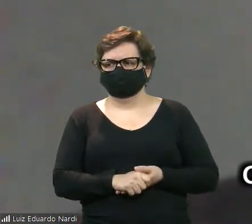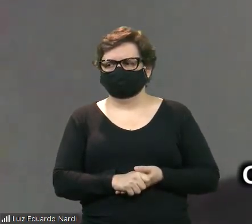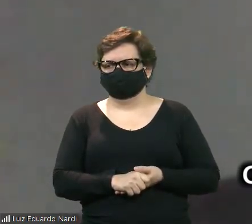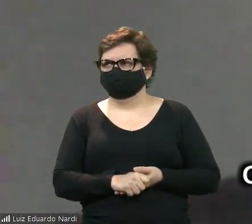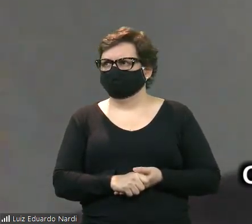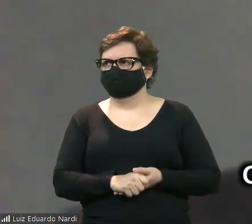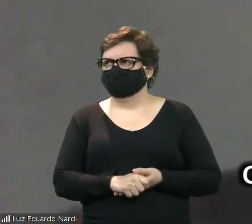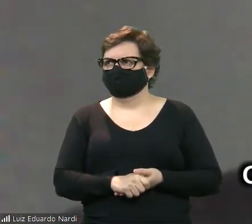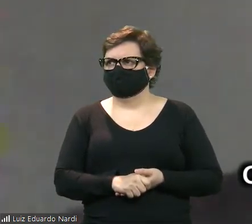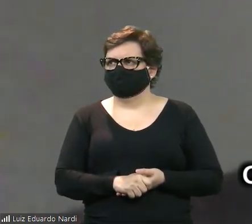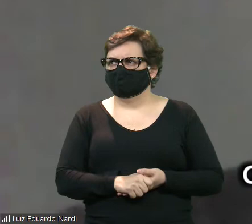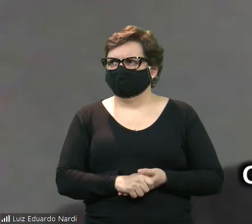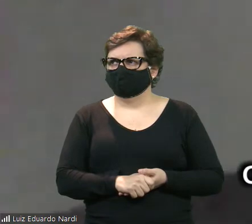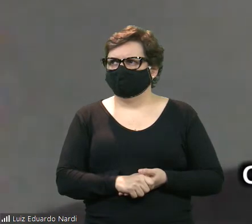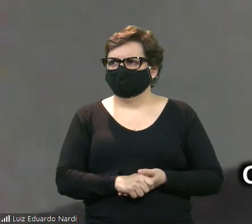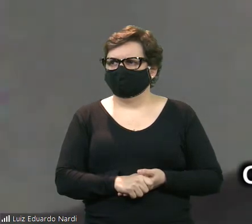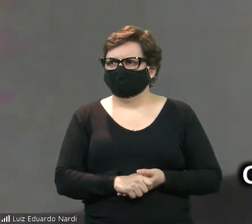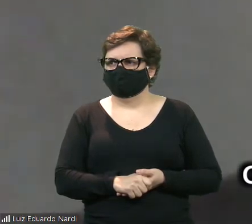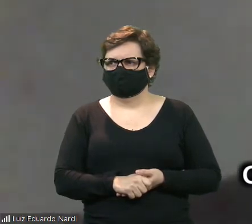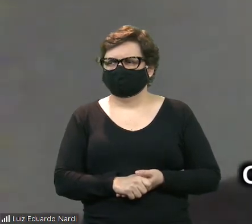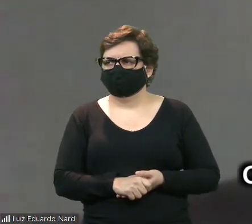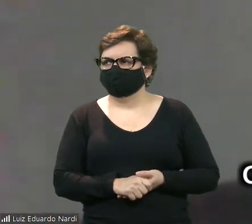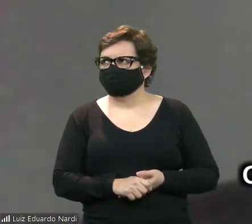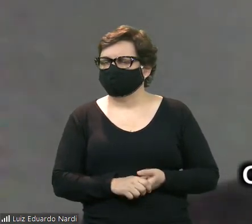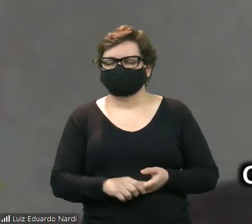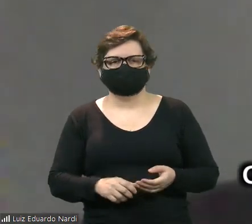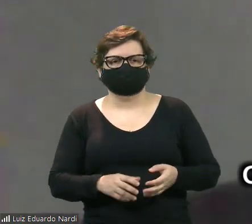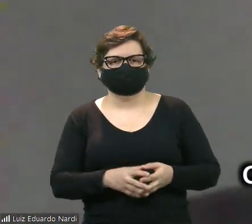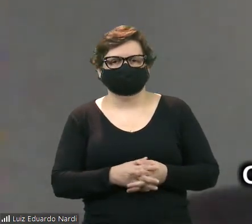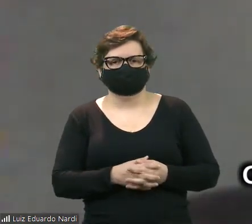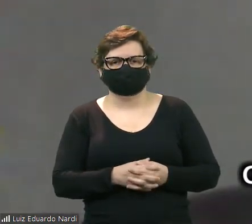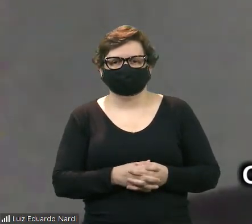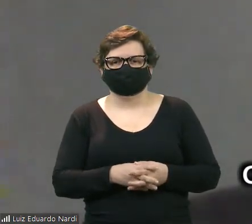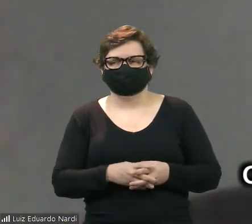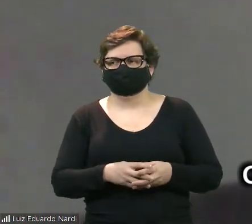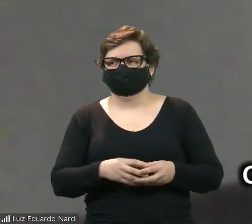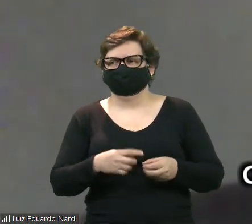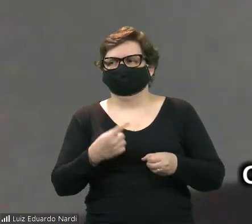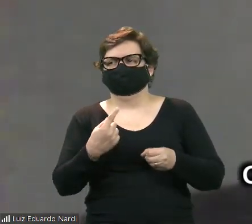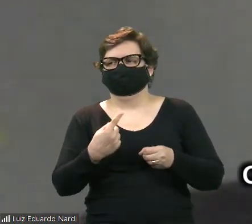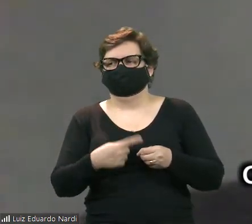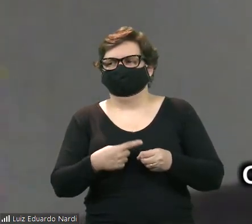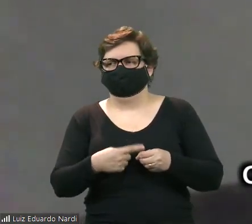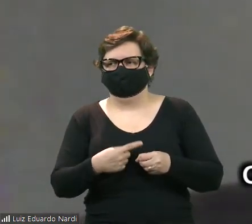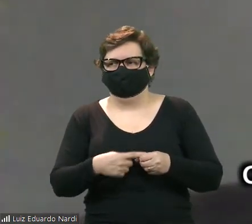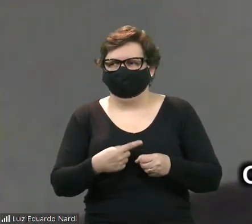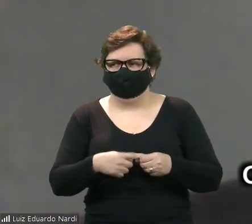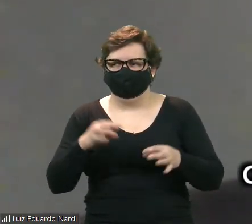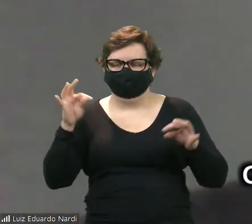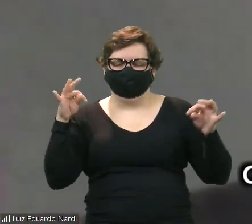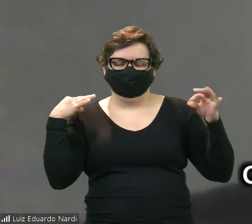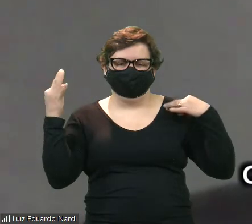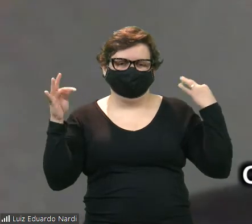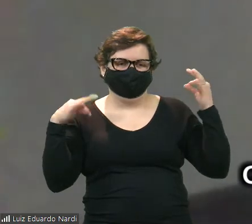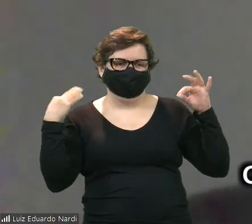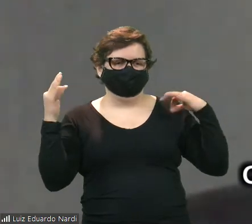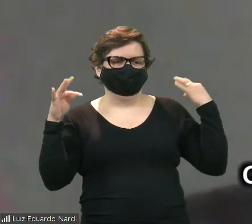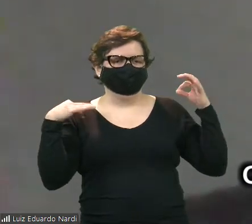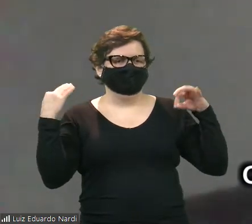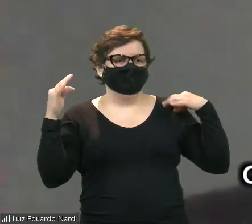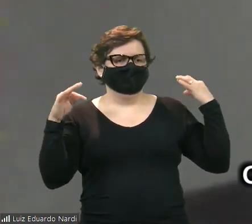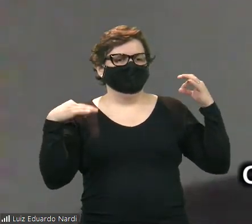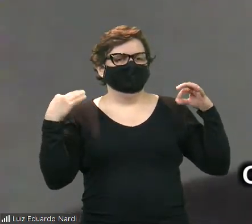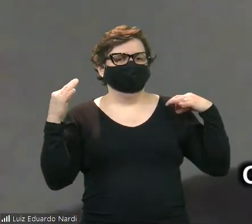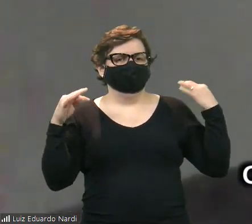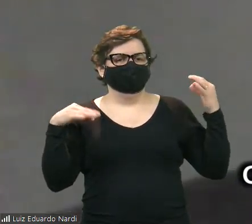deu um passo quando se tornou uma cidade de turismo, não é? Depois deu um outro